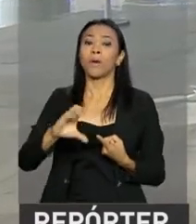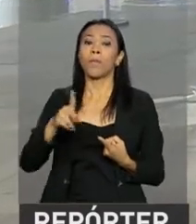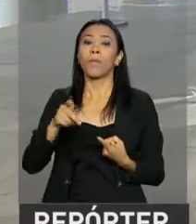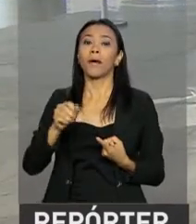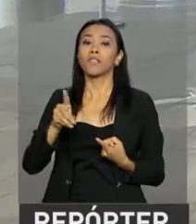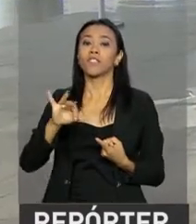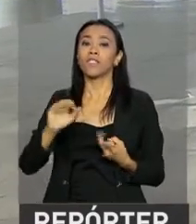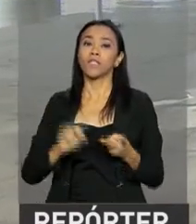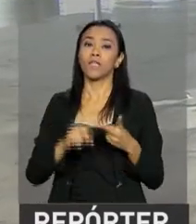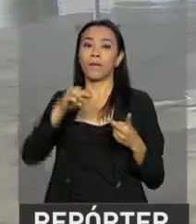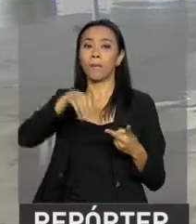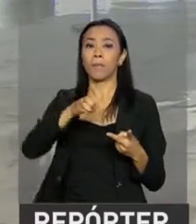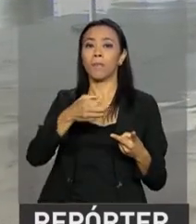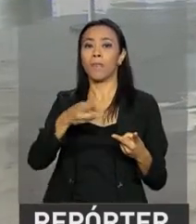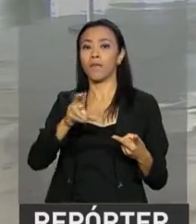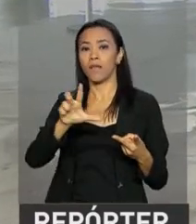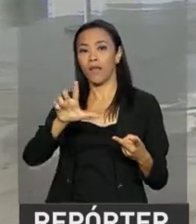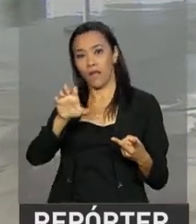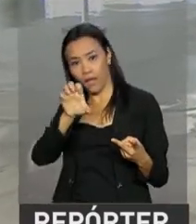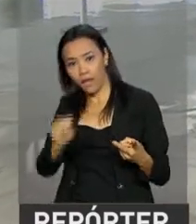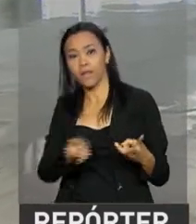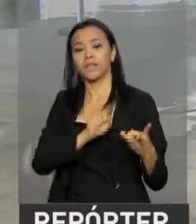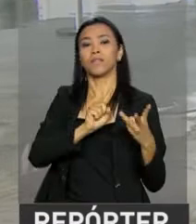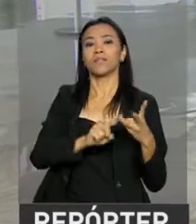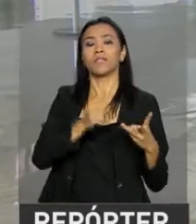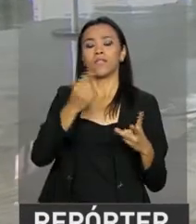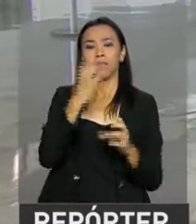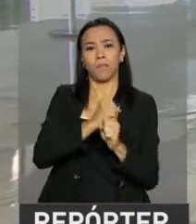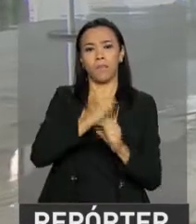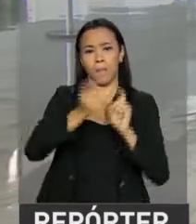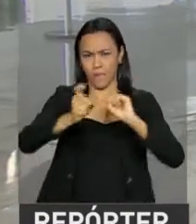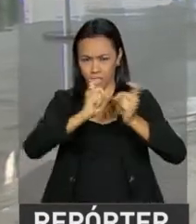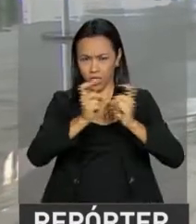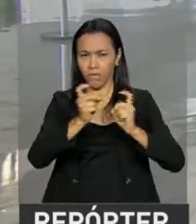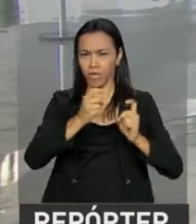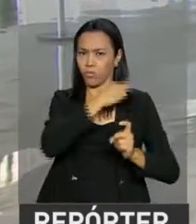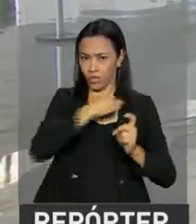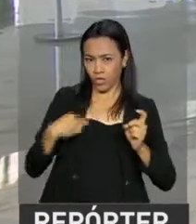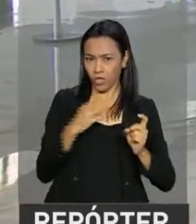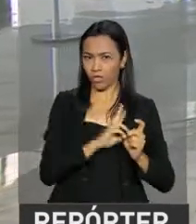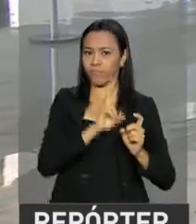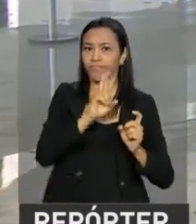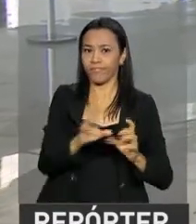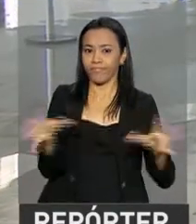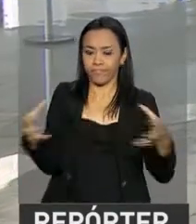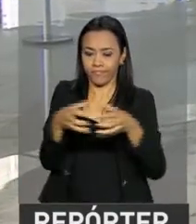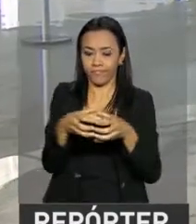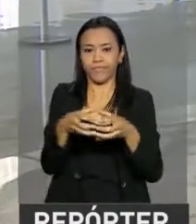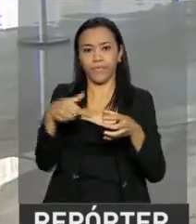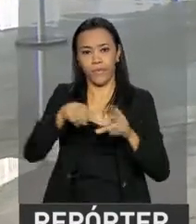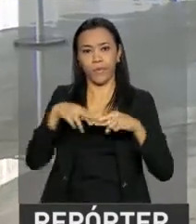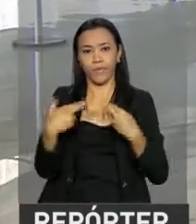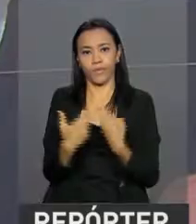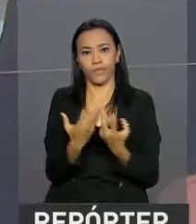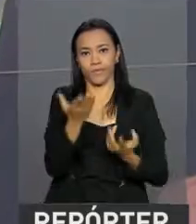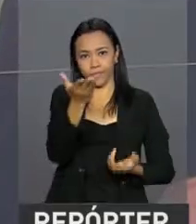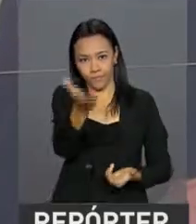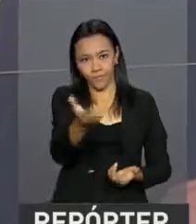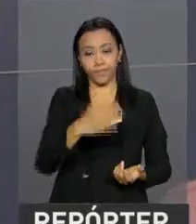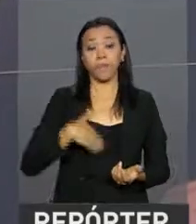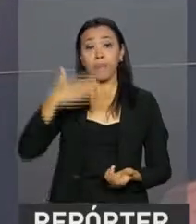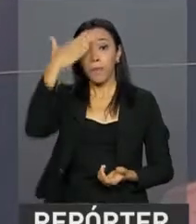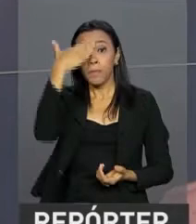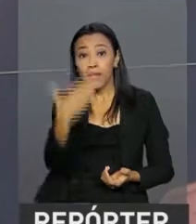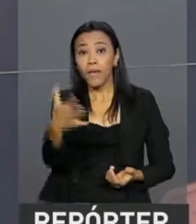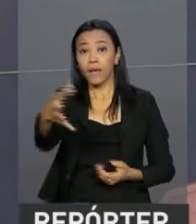fazenda e henrique meirelles eo ministro interino do planejamento desenvolvimento e gestão de oliveira leandra com você obrigado a